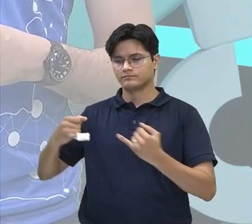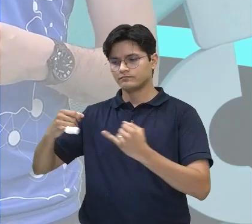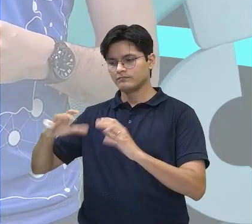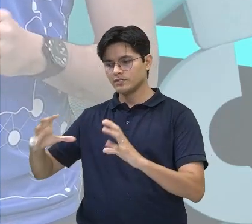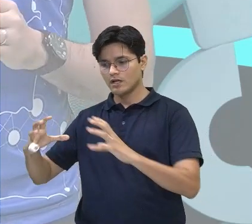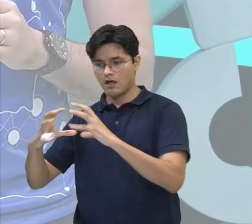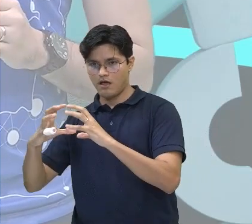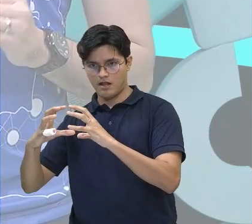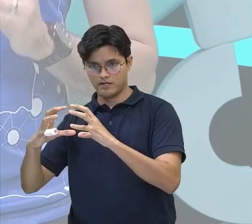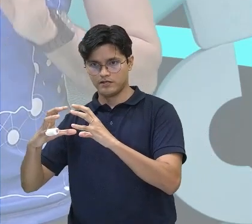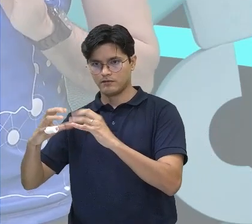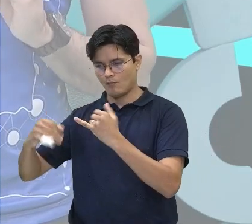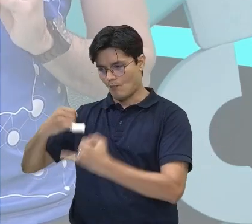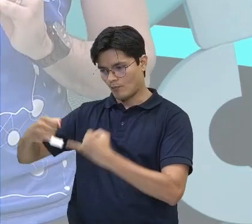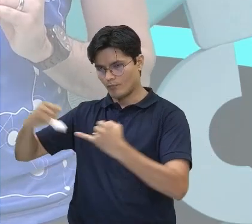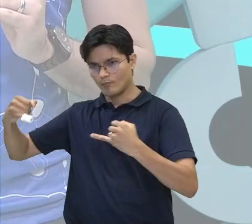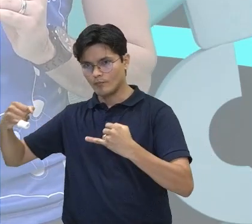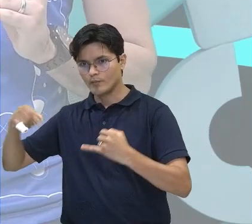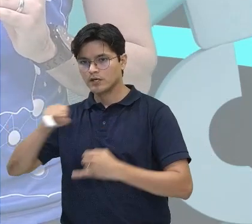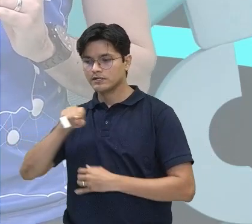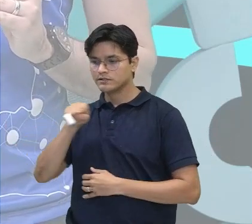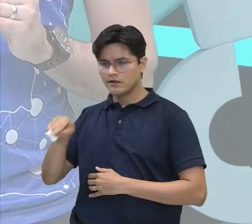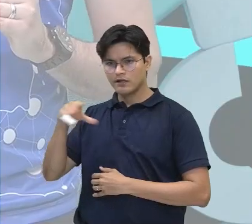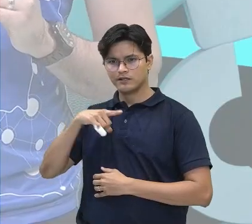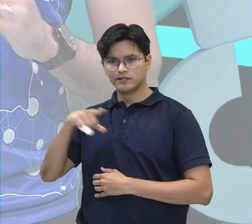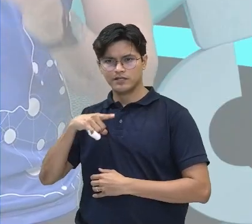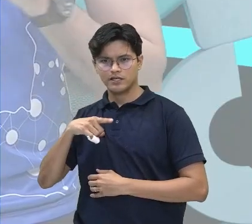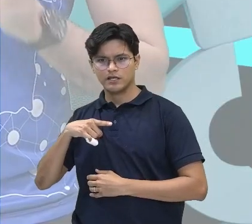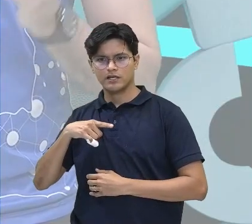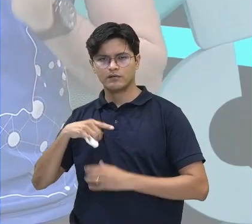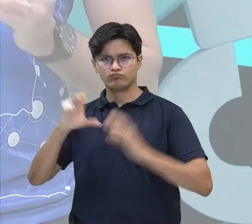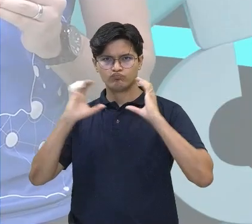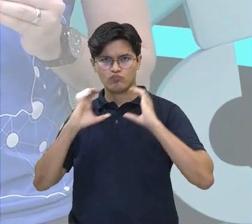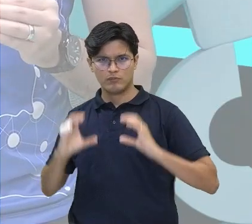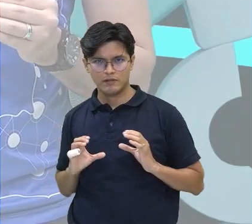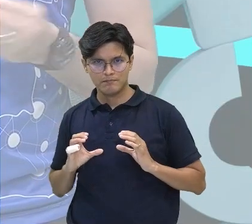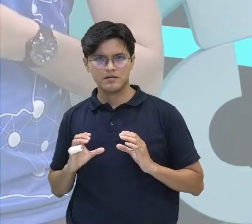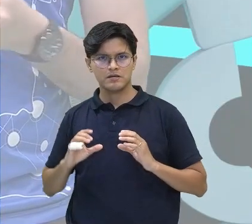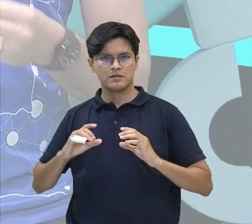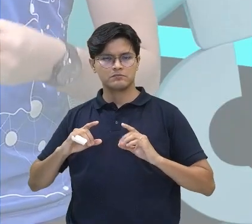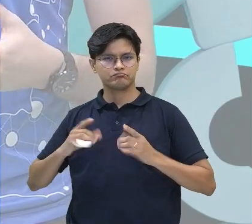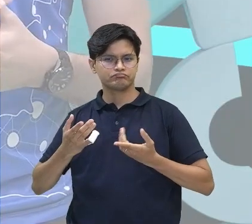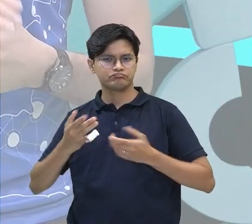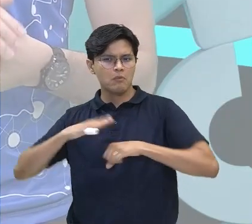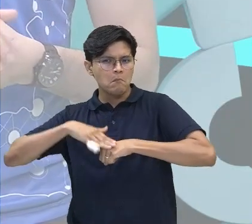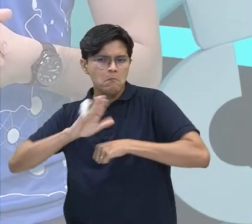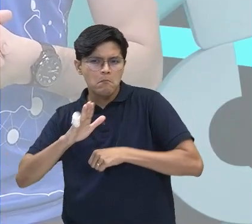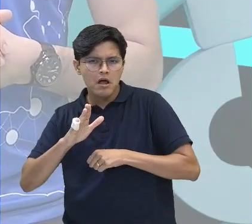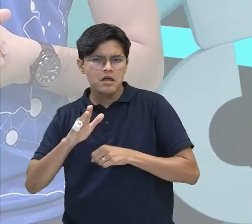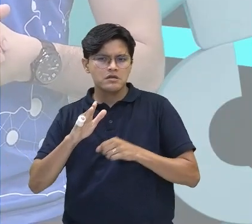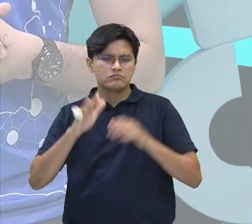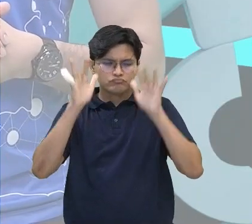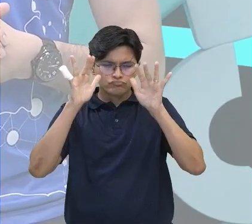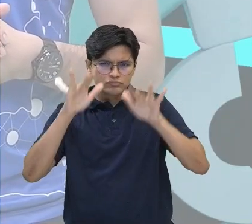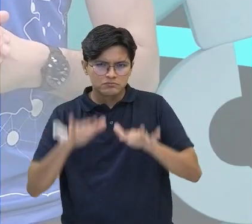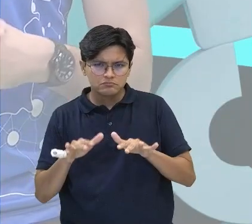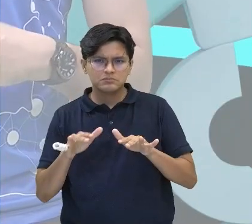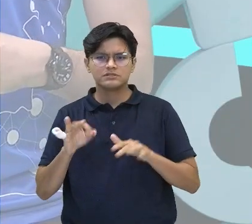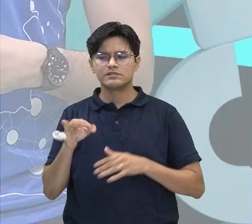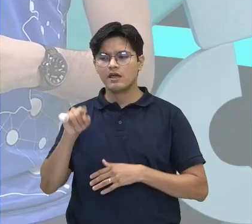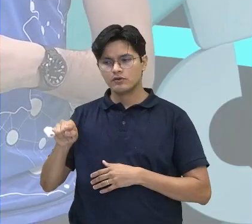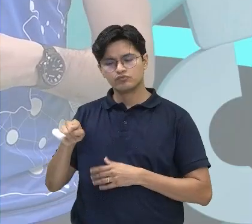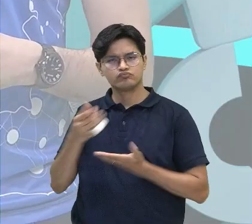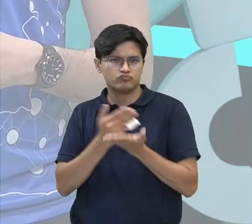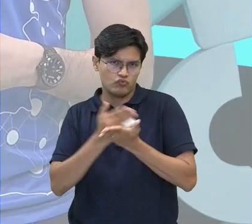mais submisso e pragmático. Então ela fica ali, tem um certo momento que fica em silêncio, apesar de ter argumentado num primeiro